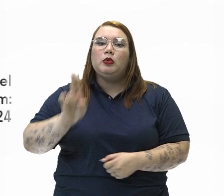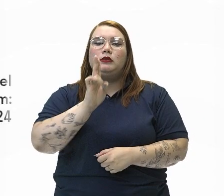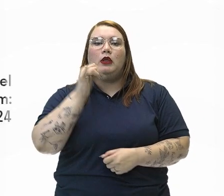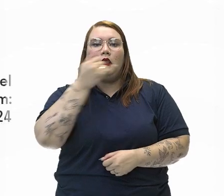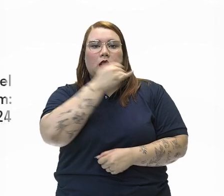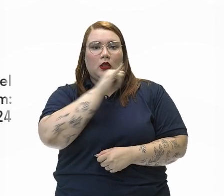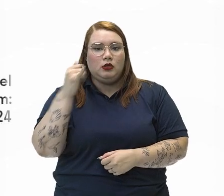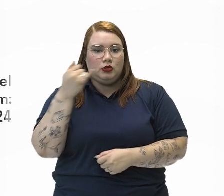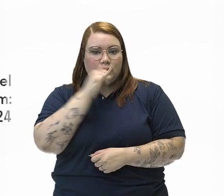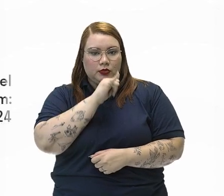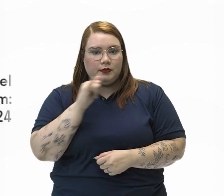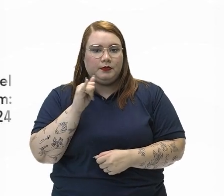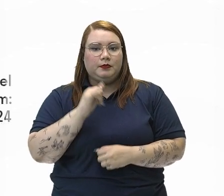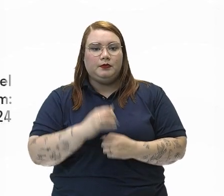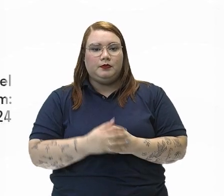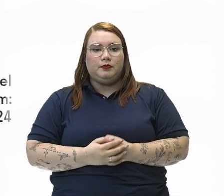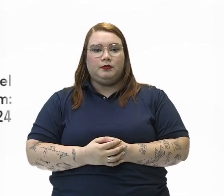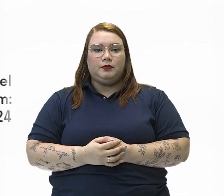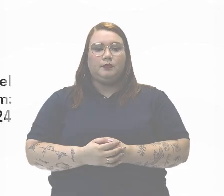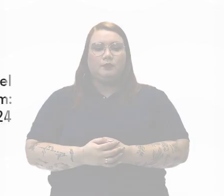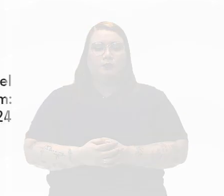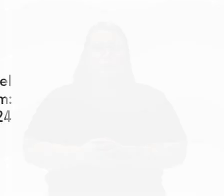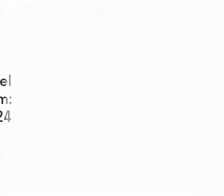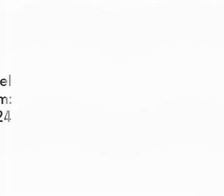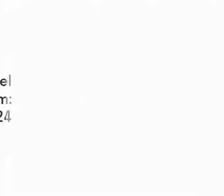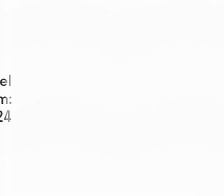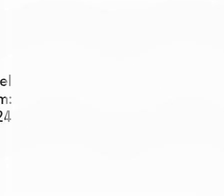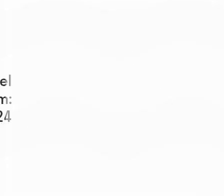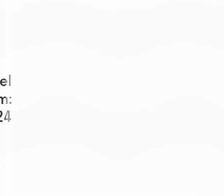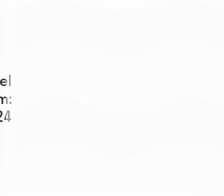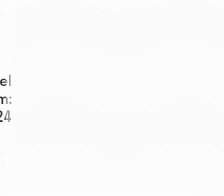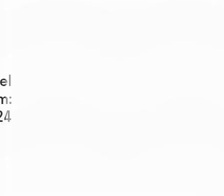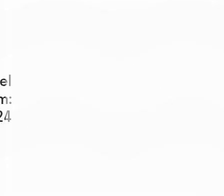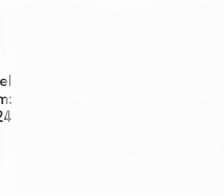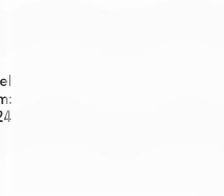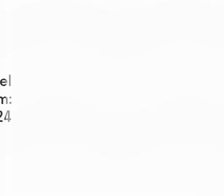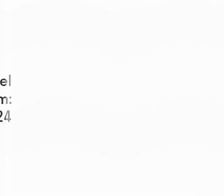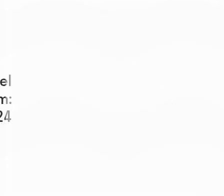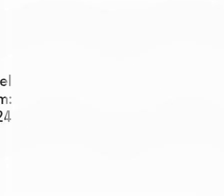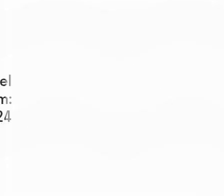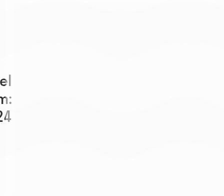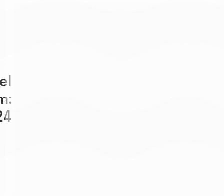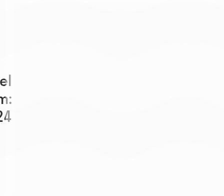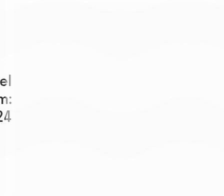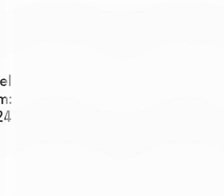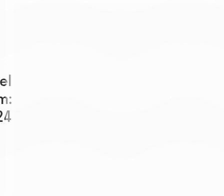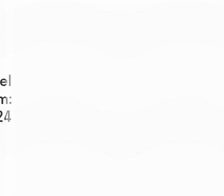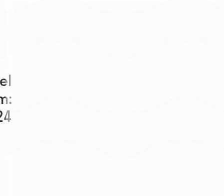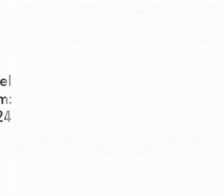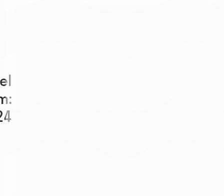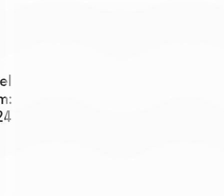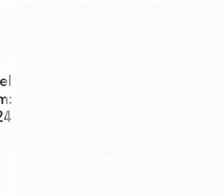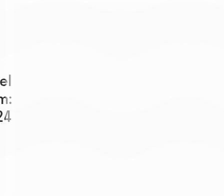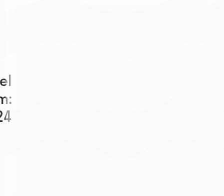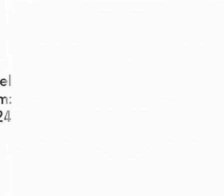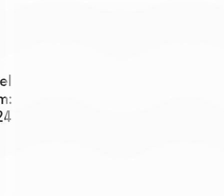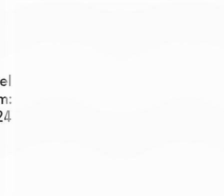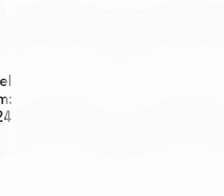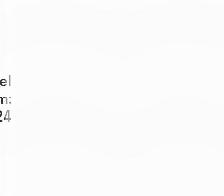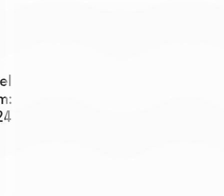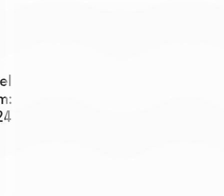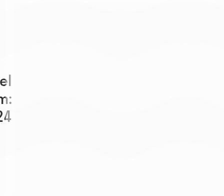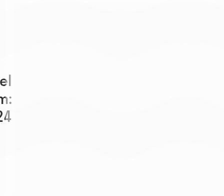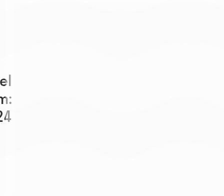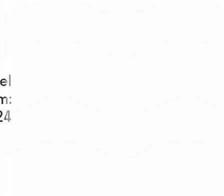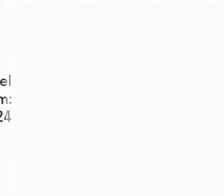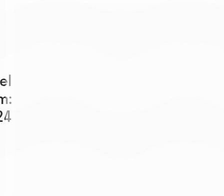acessíveis a serviços de energia. E a próxima, ali 7.2, aumentar